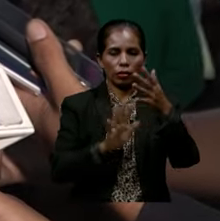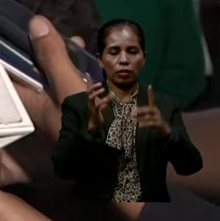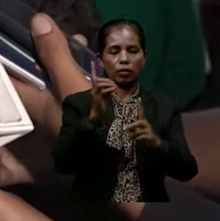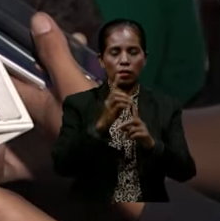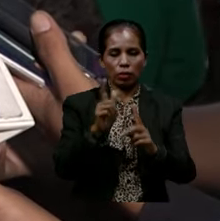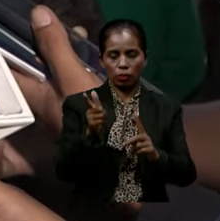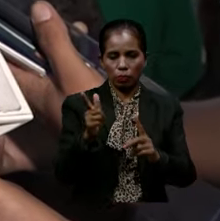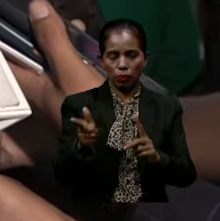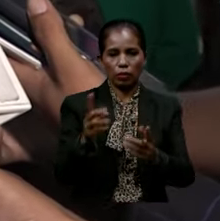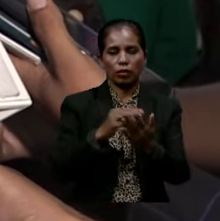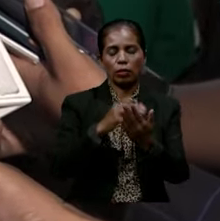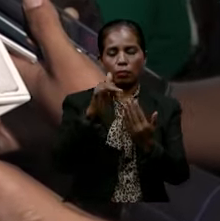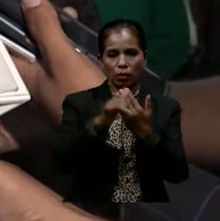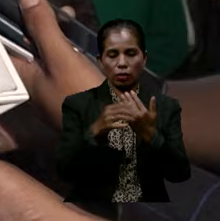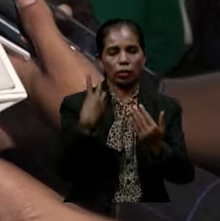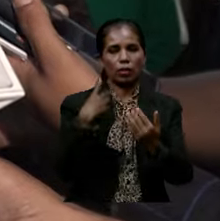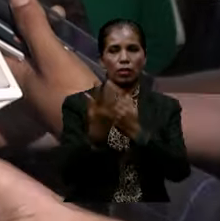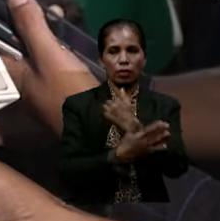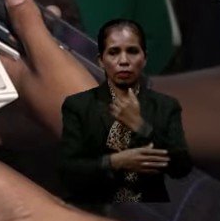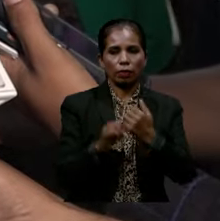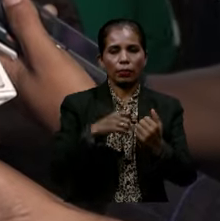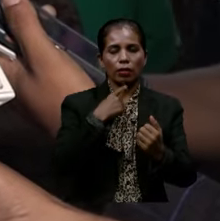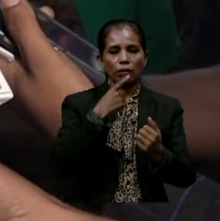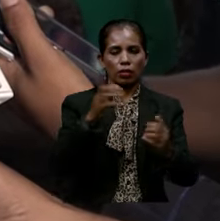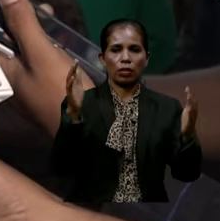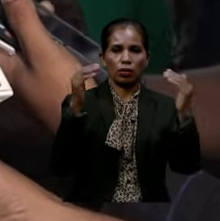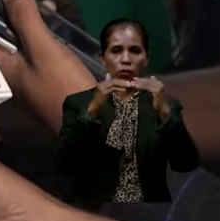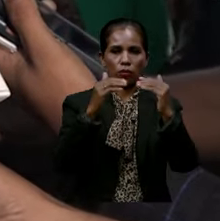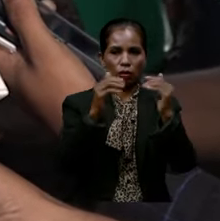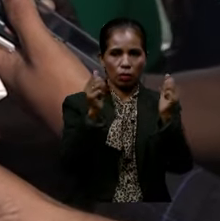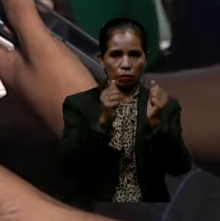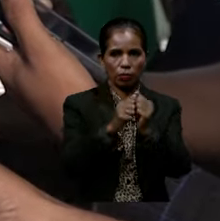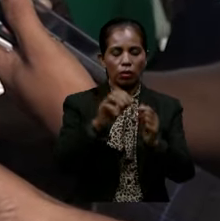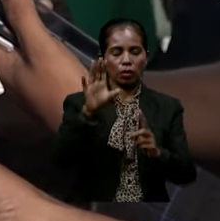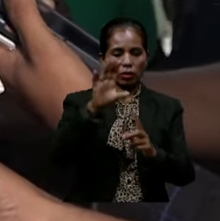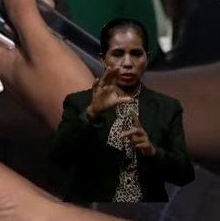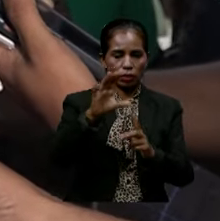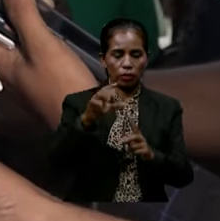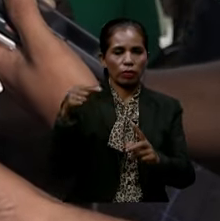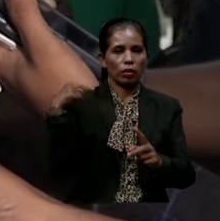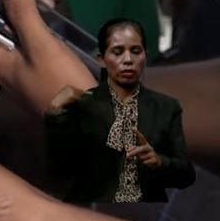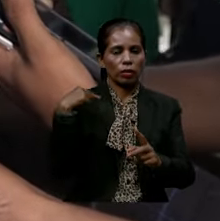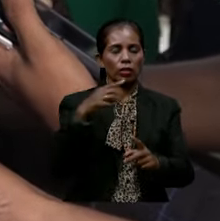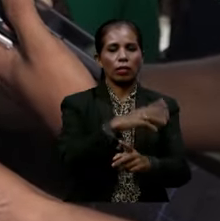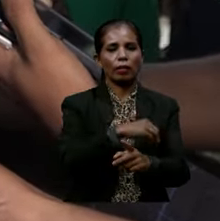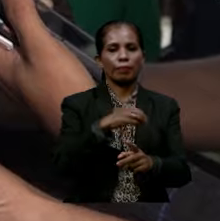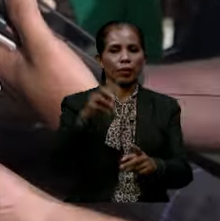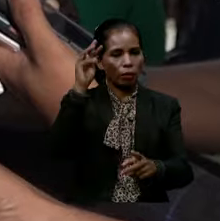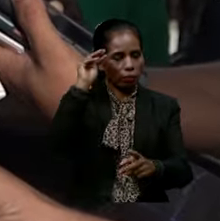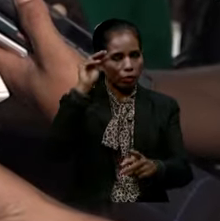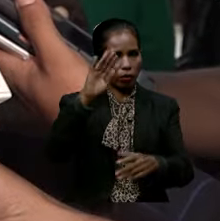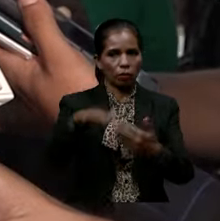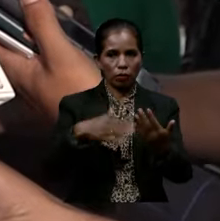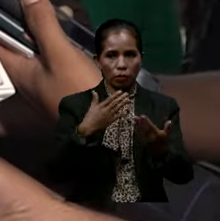e Itanerai. Também eu convoco a reunião a Moto Josef e Casa Civil, o Ministério Circeira